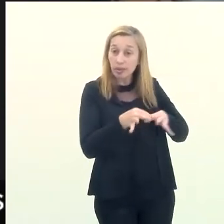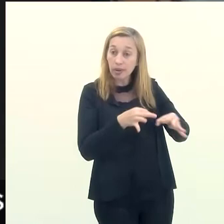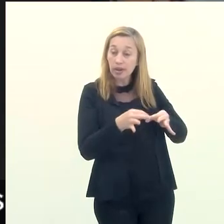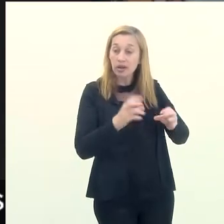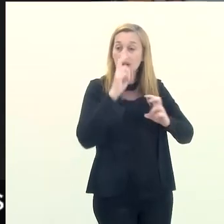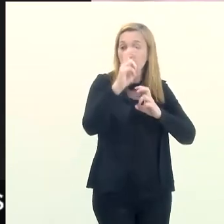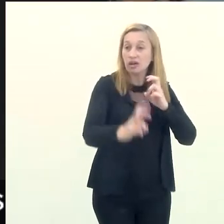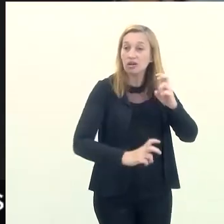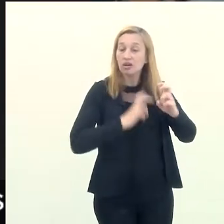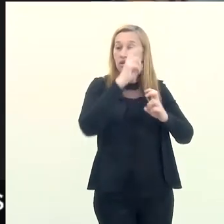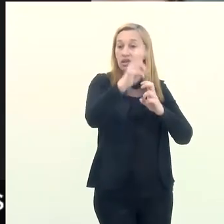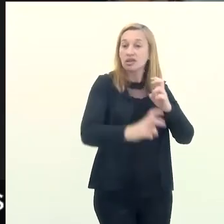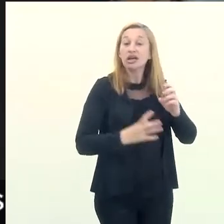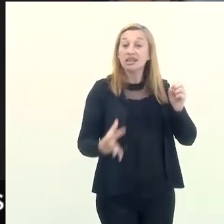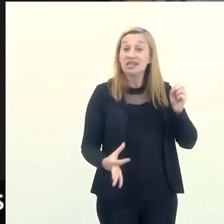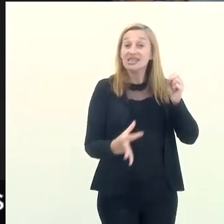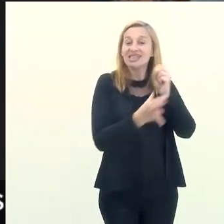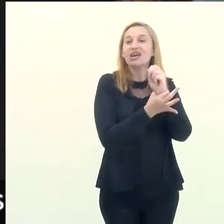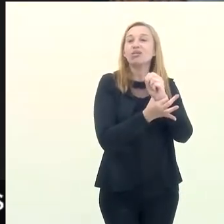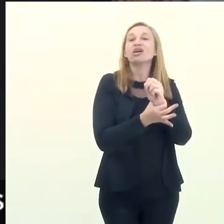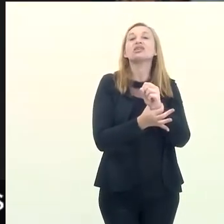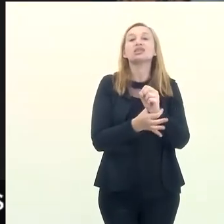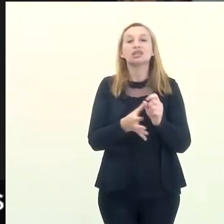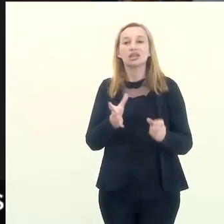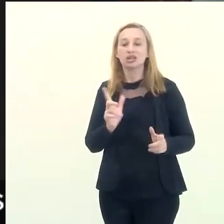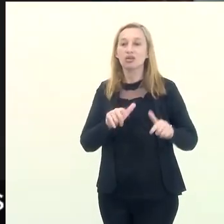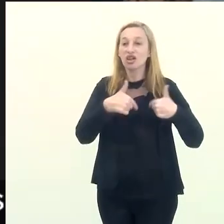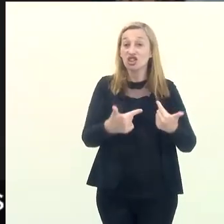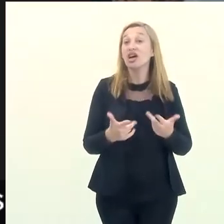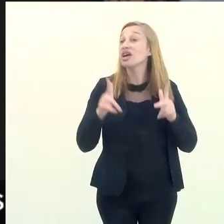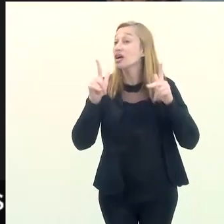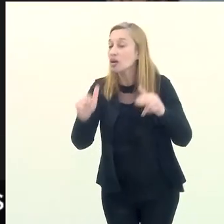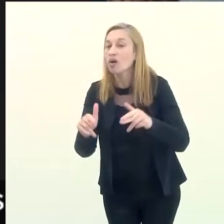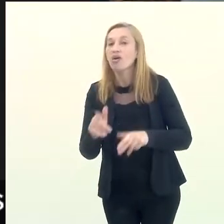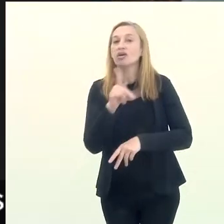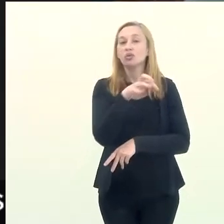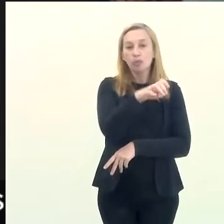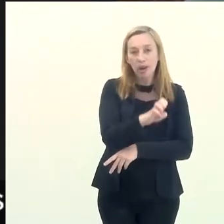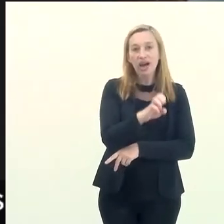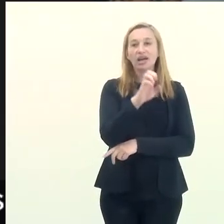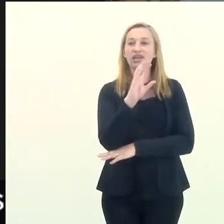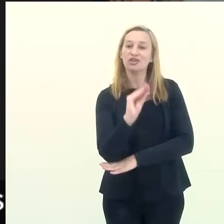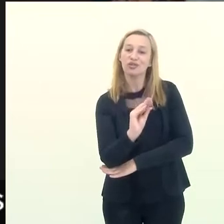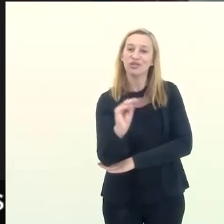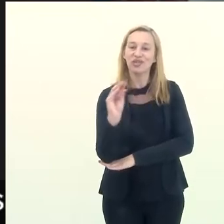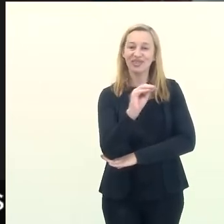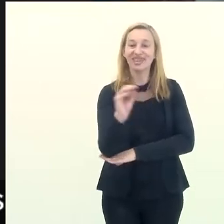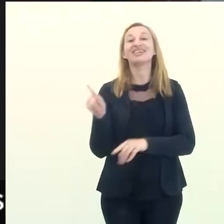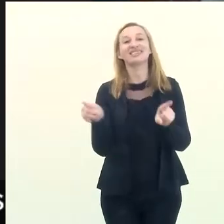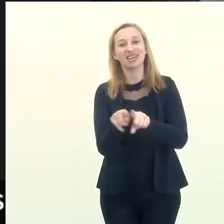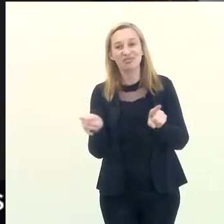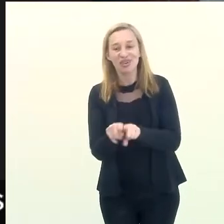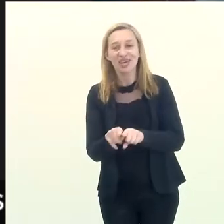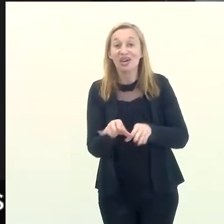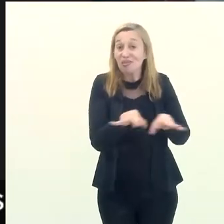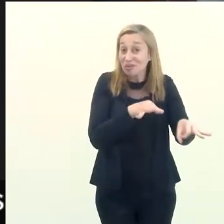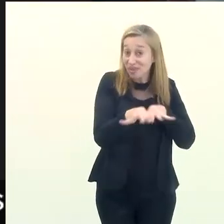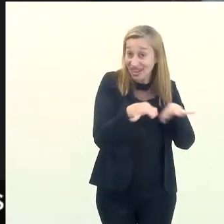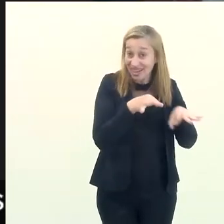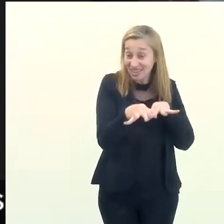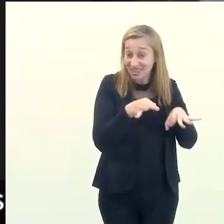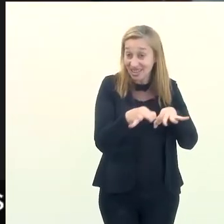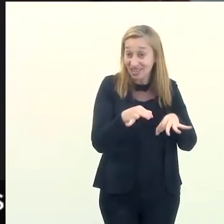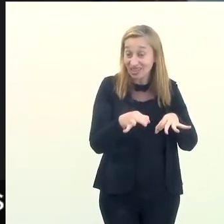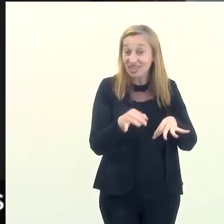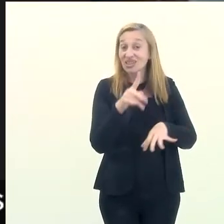Roda, dando a garantia e o conforto e a segurança do funcionamento. E assim vai ser lá no Parque dos Dinossauros também, com a